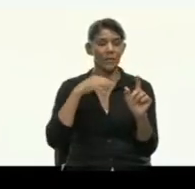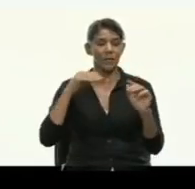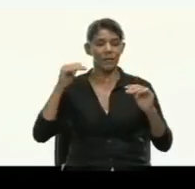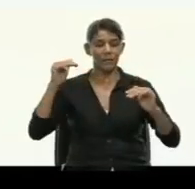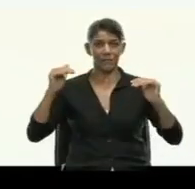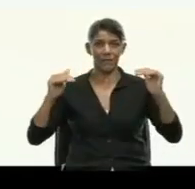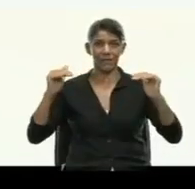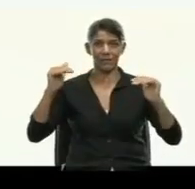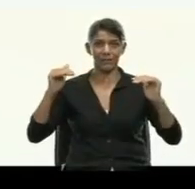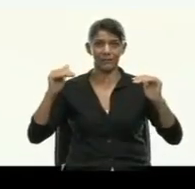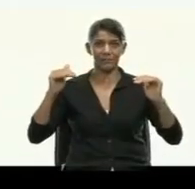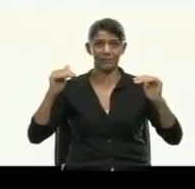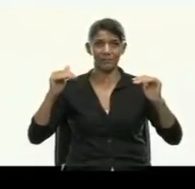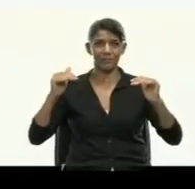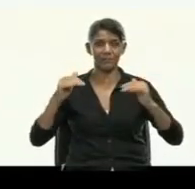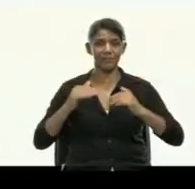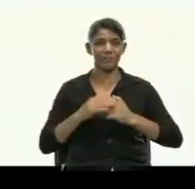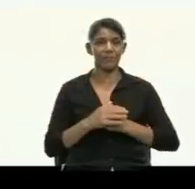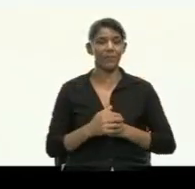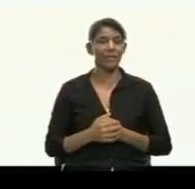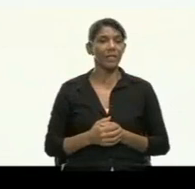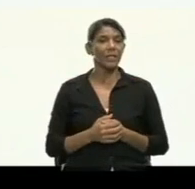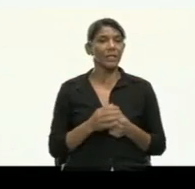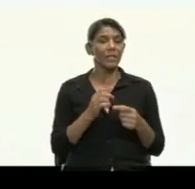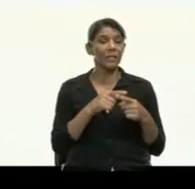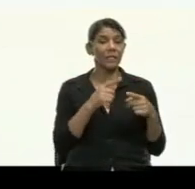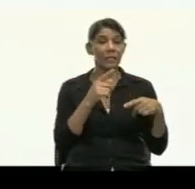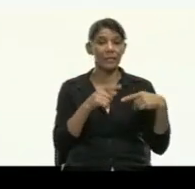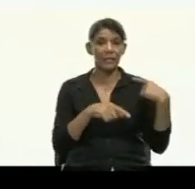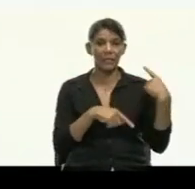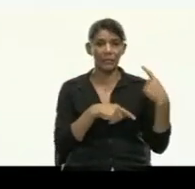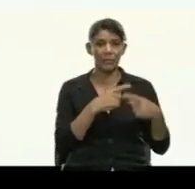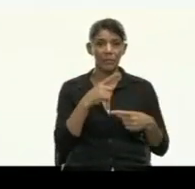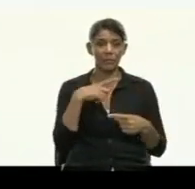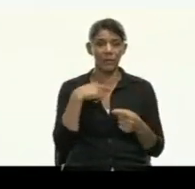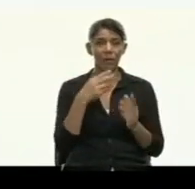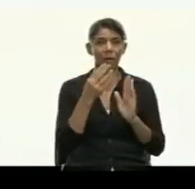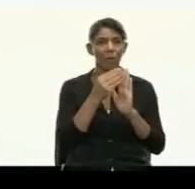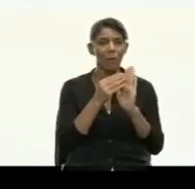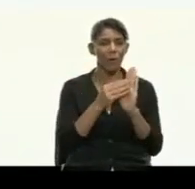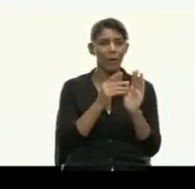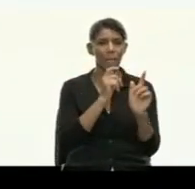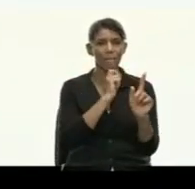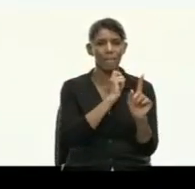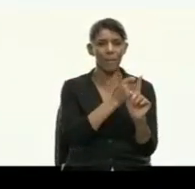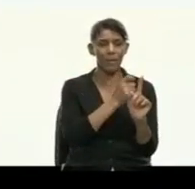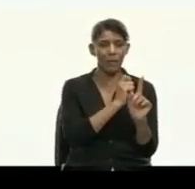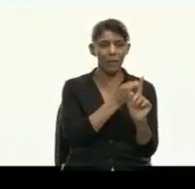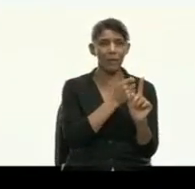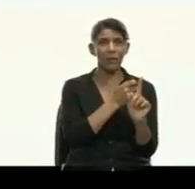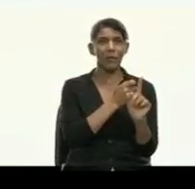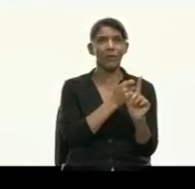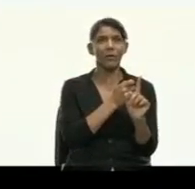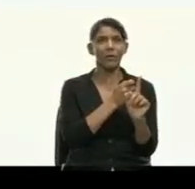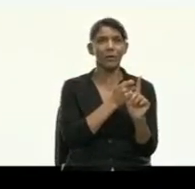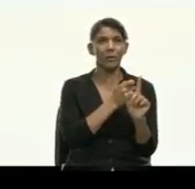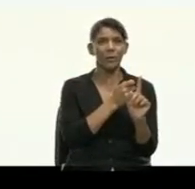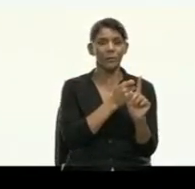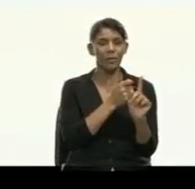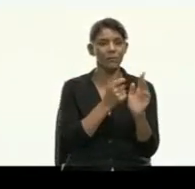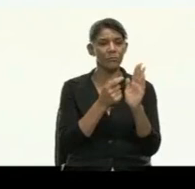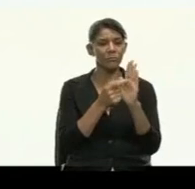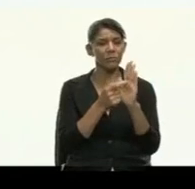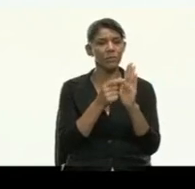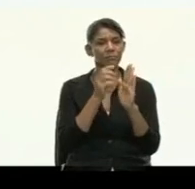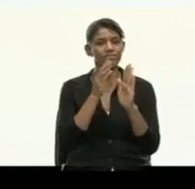nivelado, ok? Muito bem, por quê? Porque depois daqui a gente vai colocar os pregos, tá? Para traçar as faces